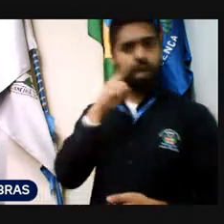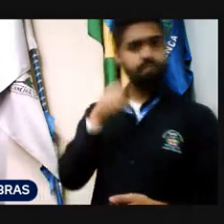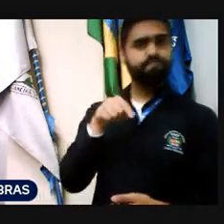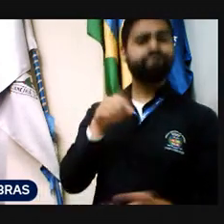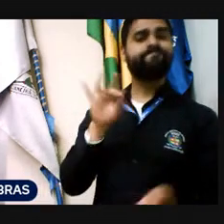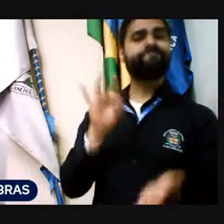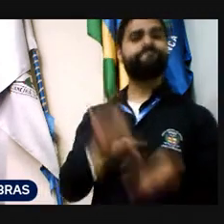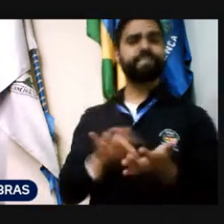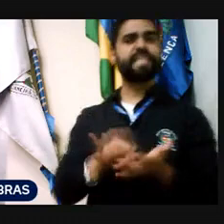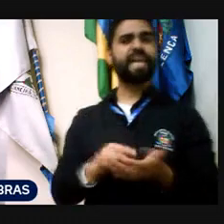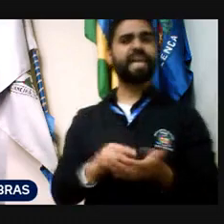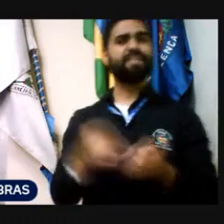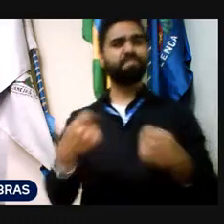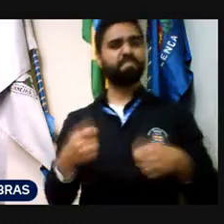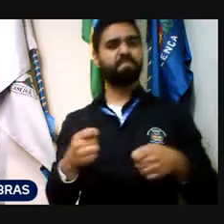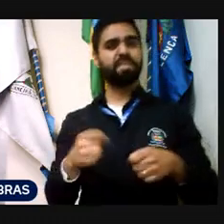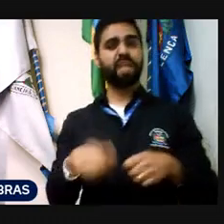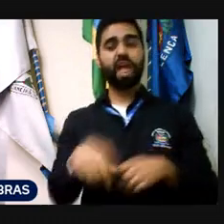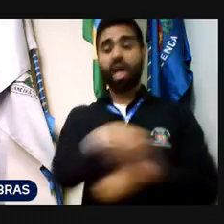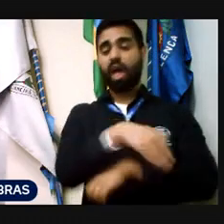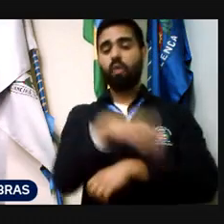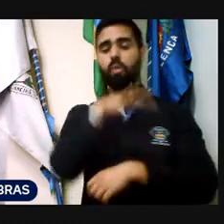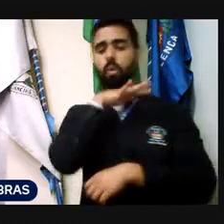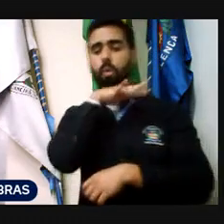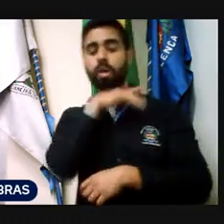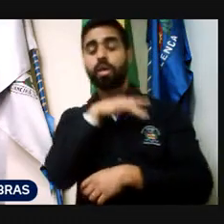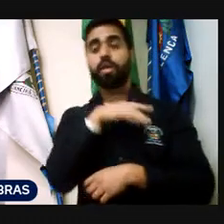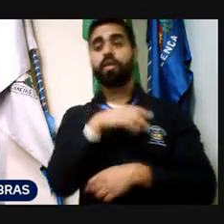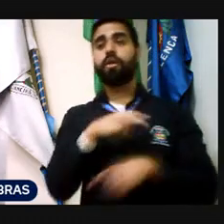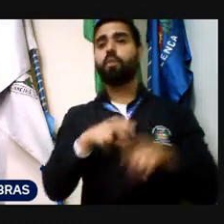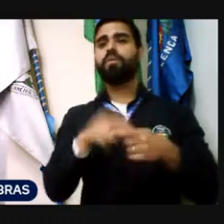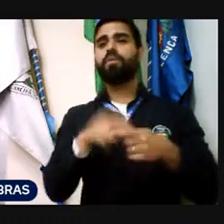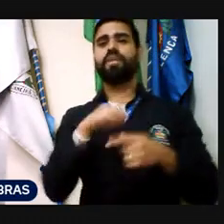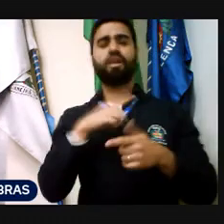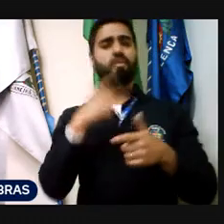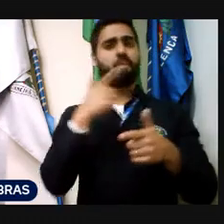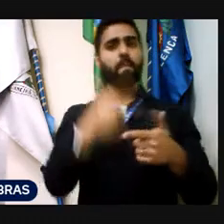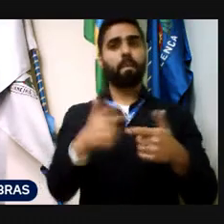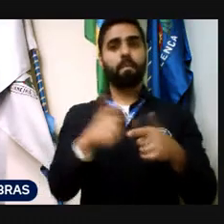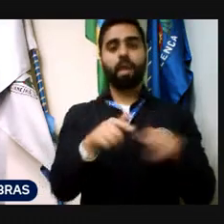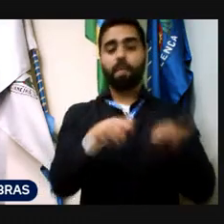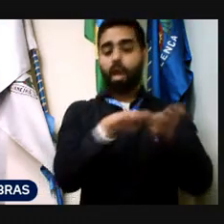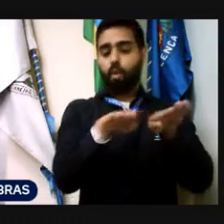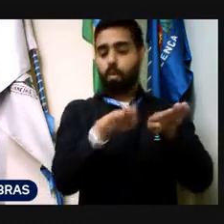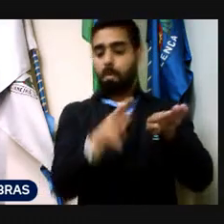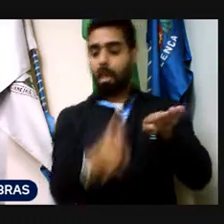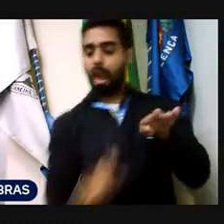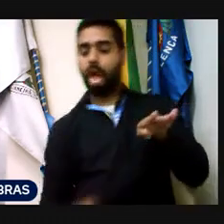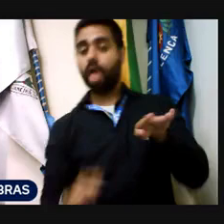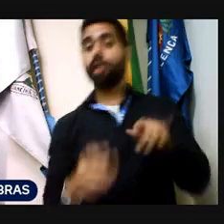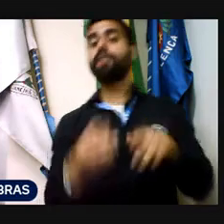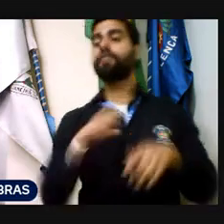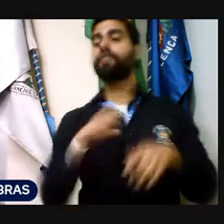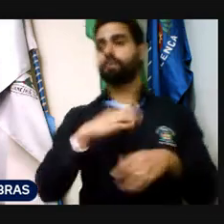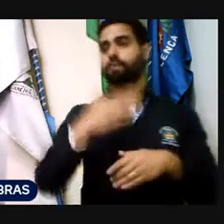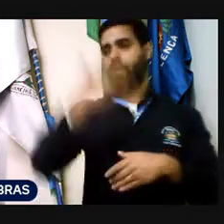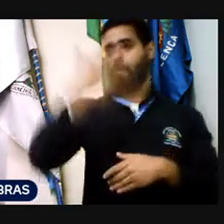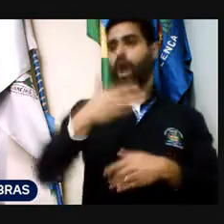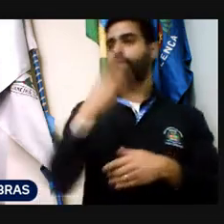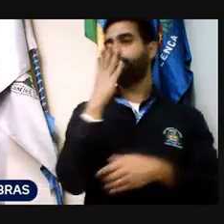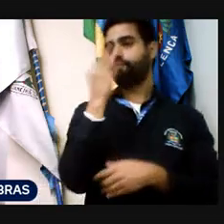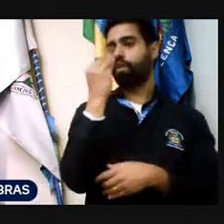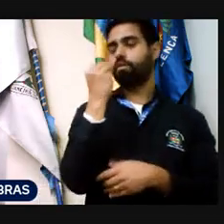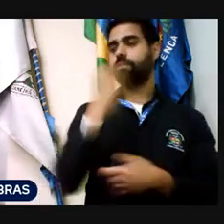falta de manutenção no asfalto na localidade acima referenciada, o que vem ocasionando depressão no mesmo, conforme se comprova pelas fotos em